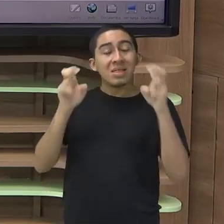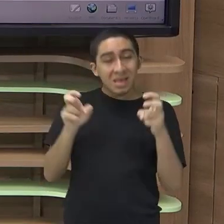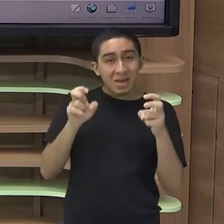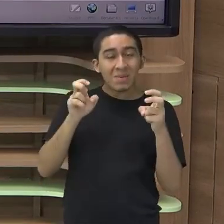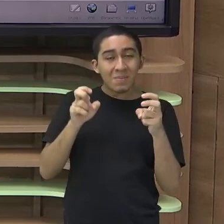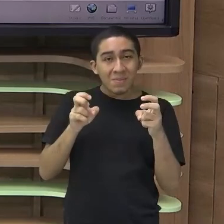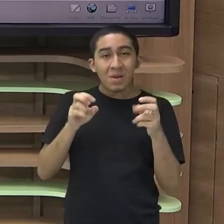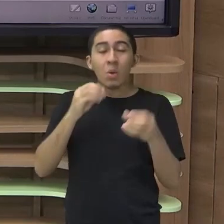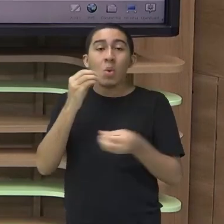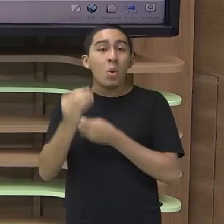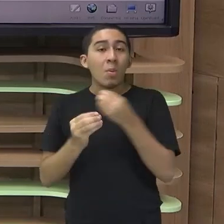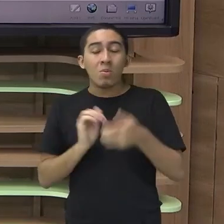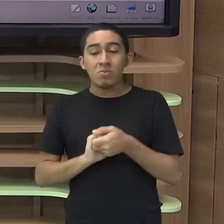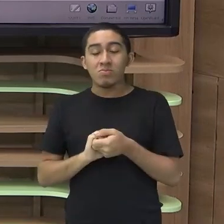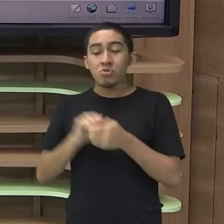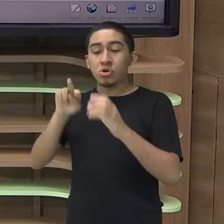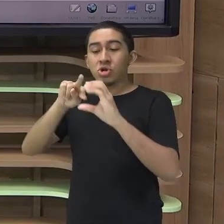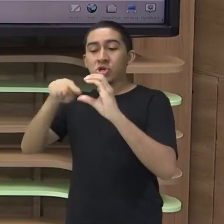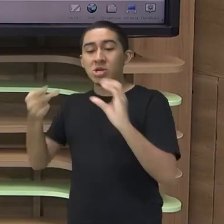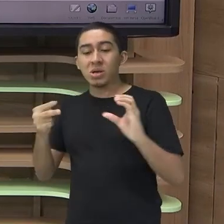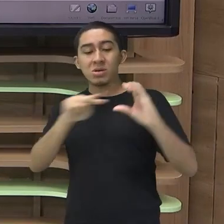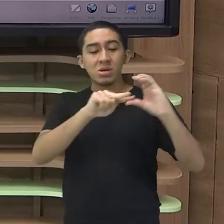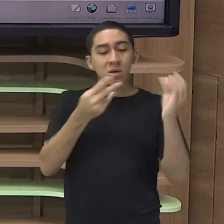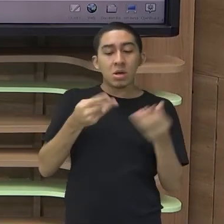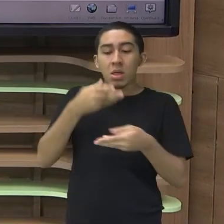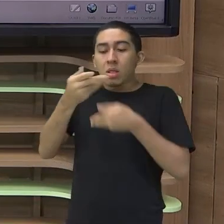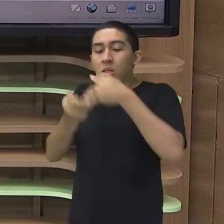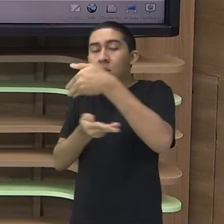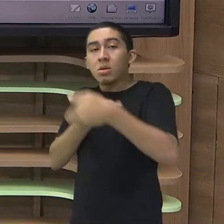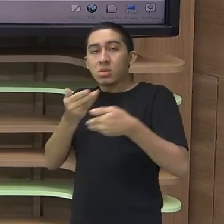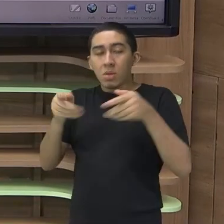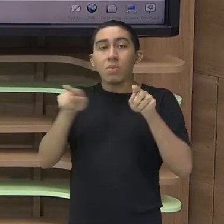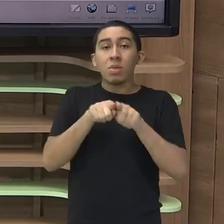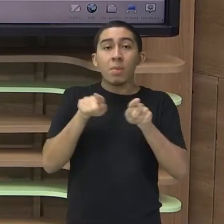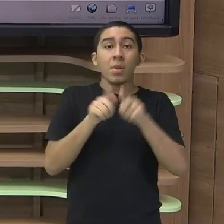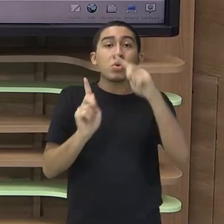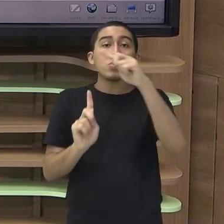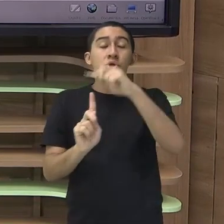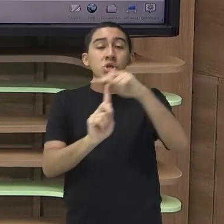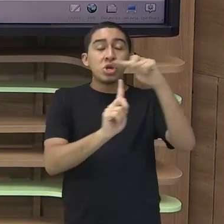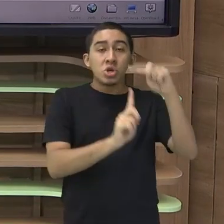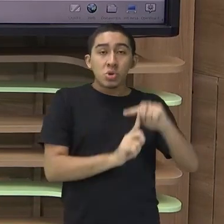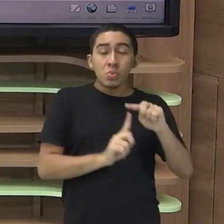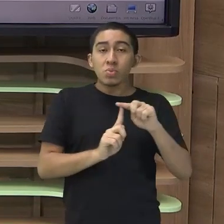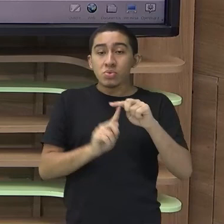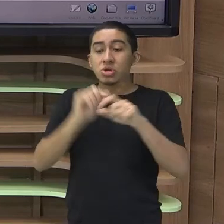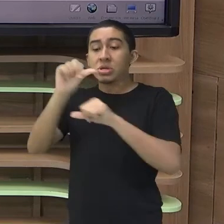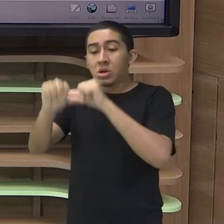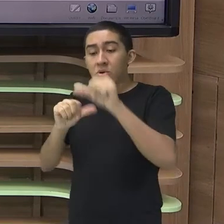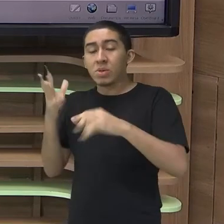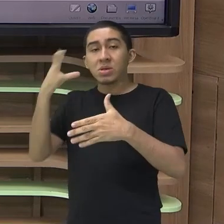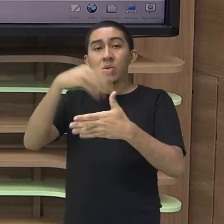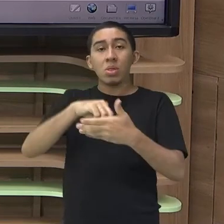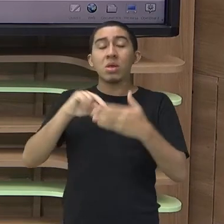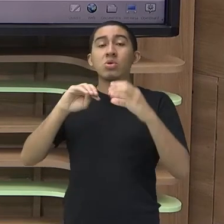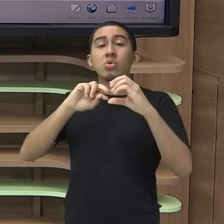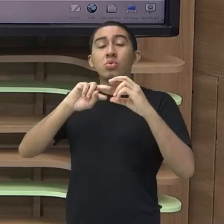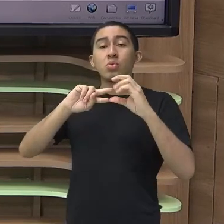sobre interação gênica, falamos dos tipos de mutações